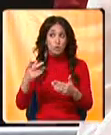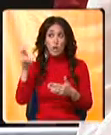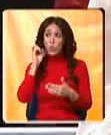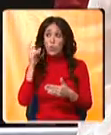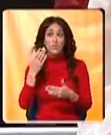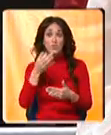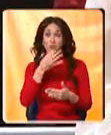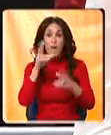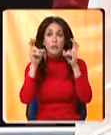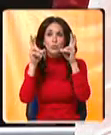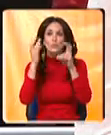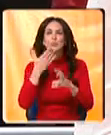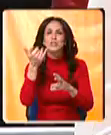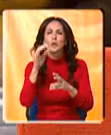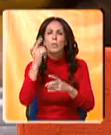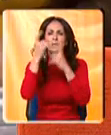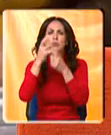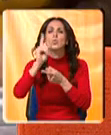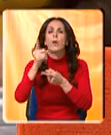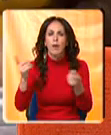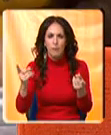Diogo. O que é que achou que tinha acontecido?